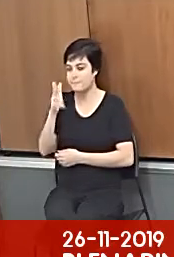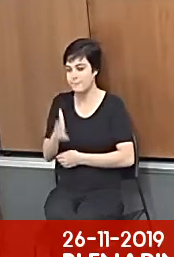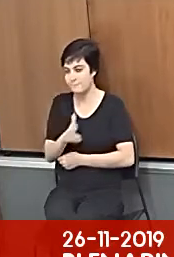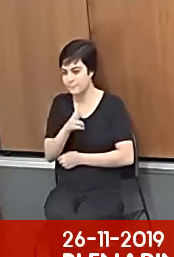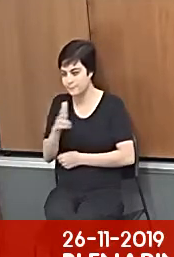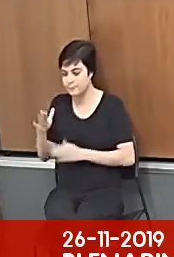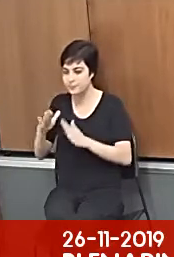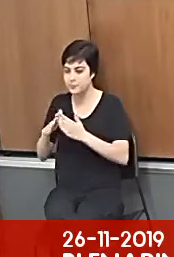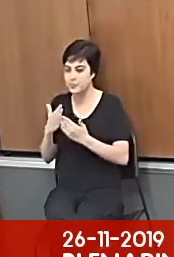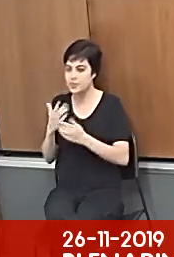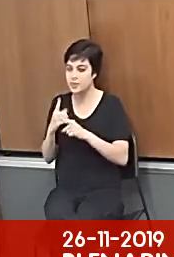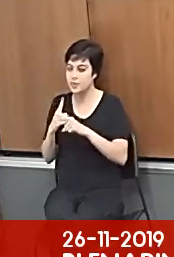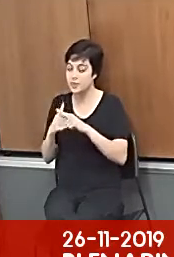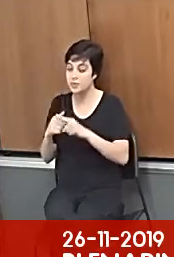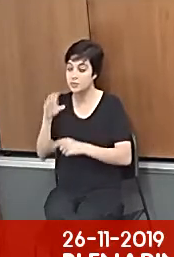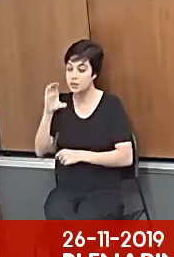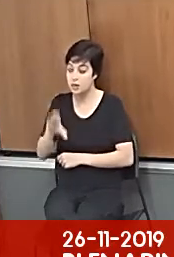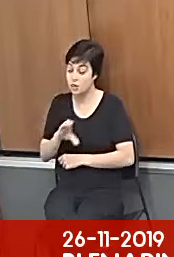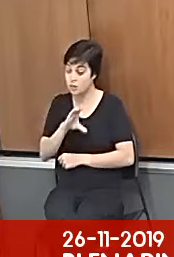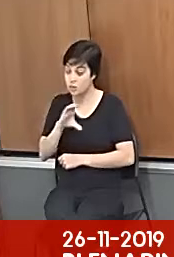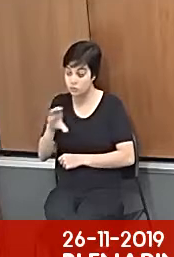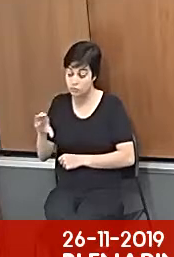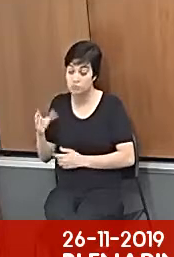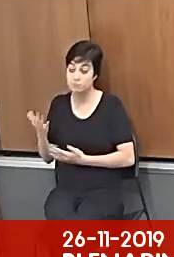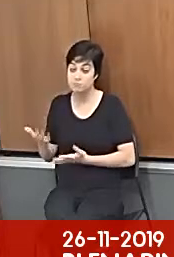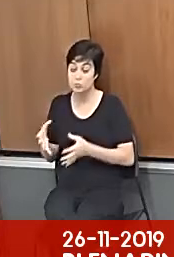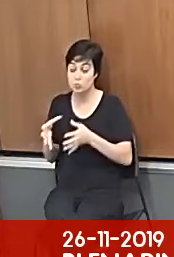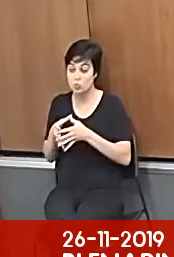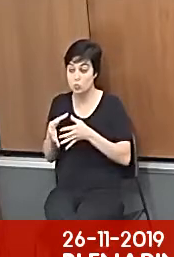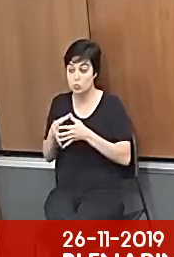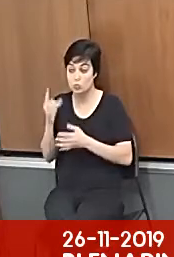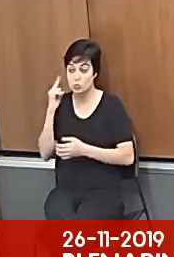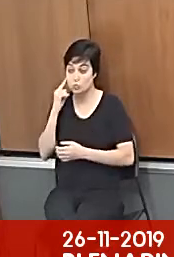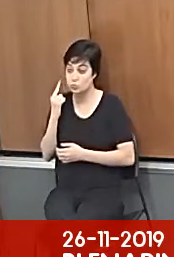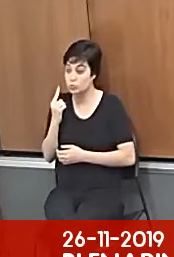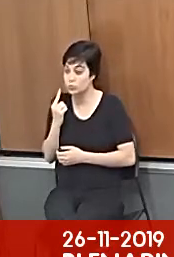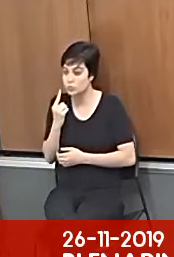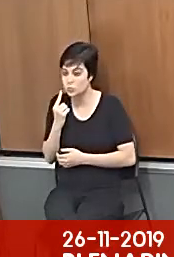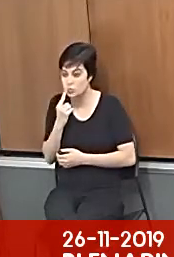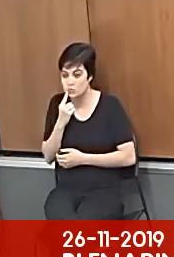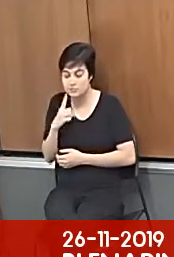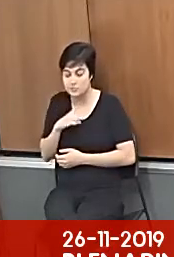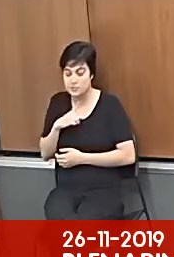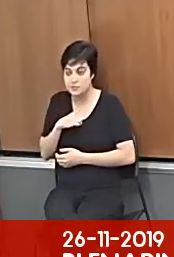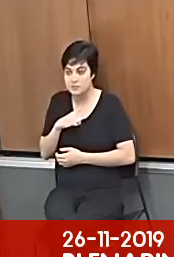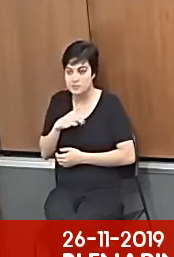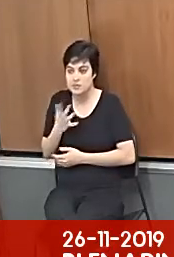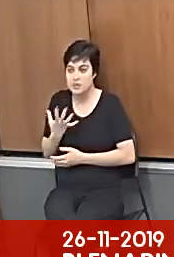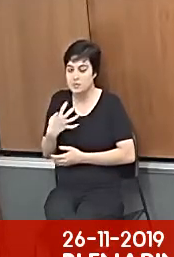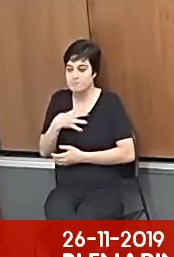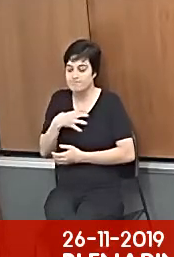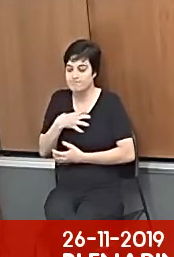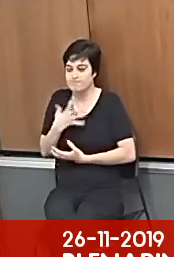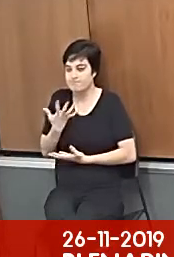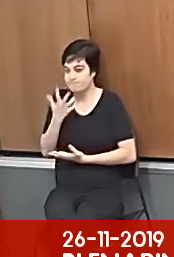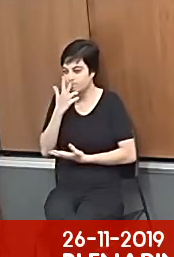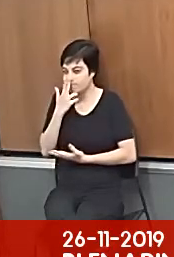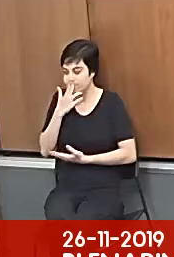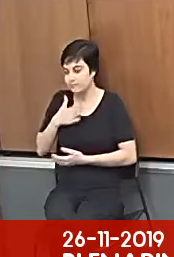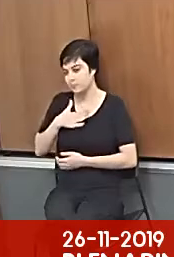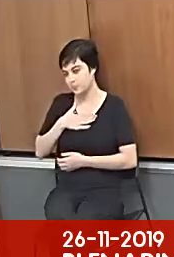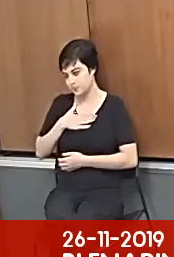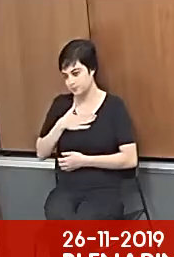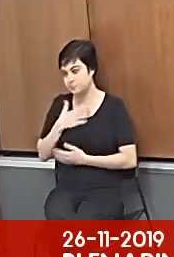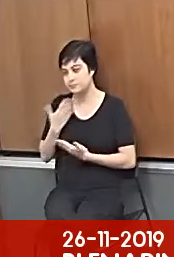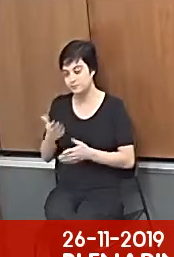Igreja Católica, e a comunidade surda teve essa acolhida com a minha pessoa. E aí, por